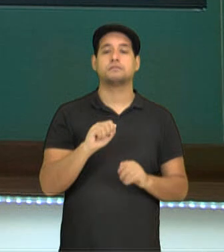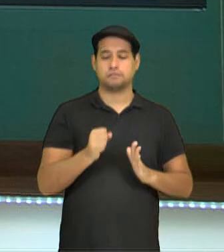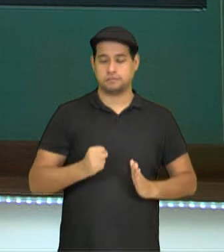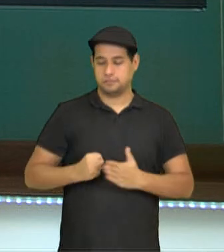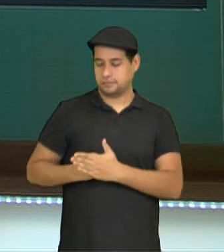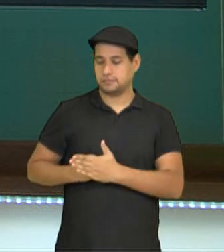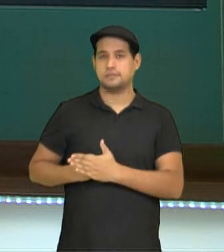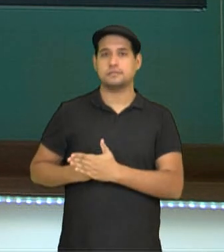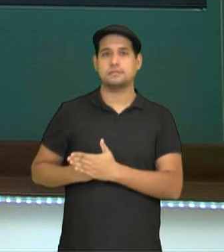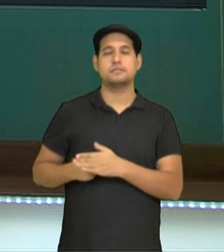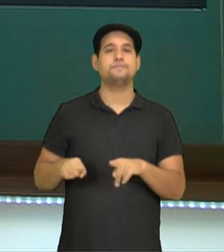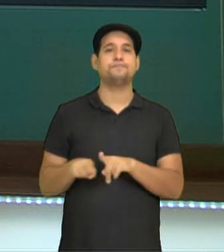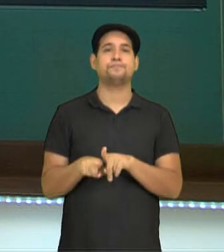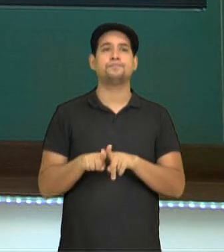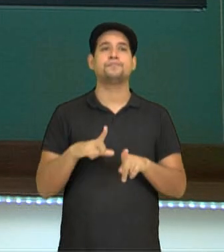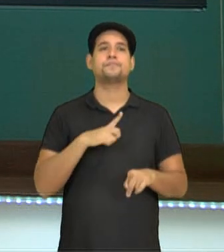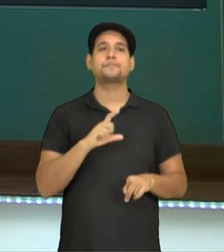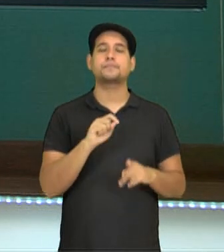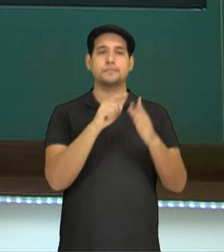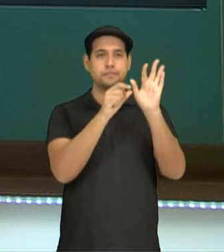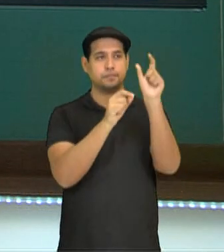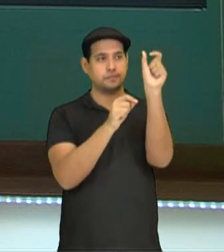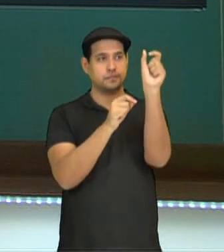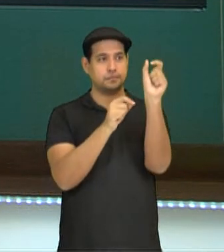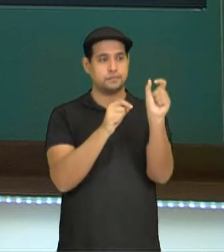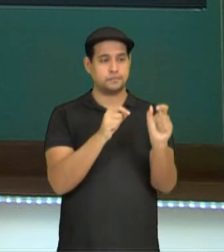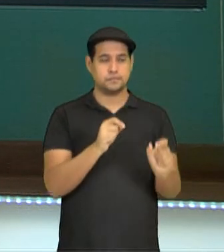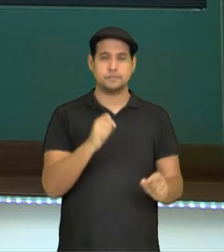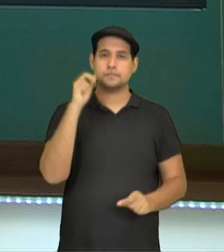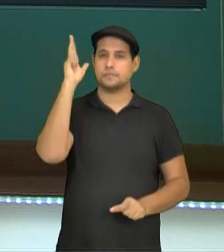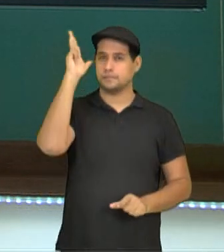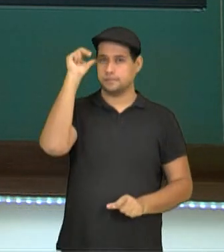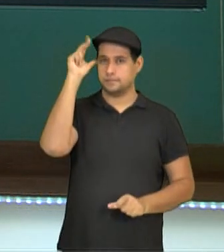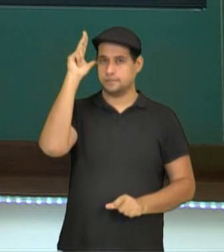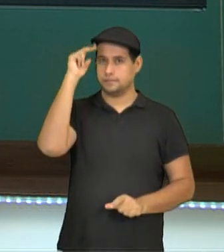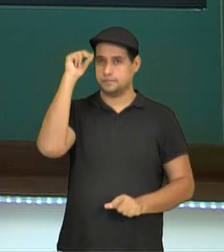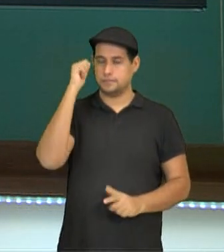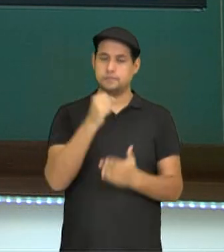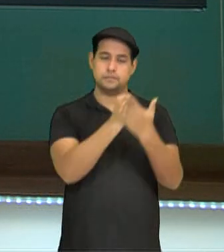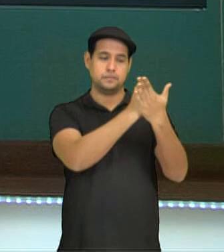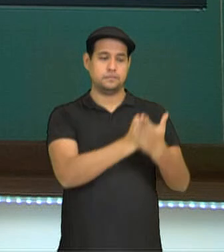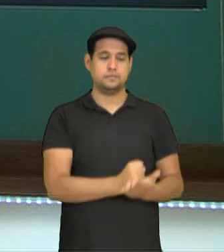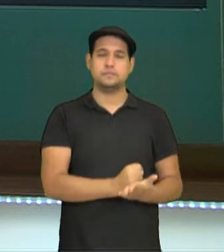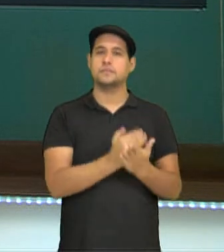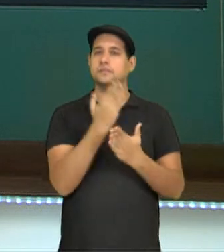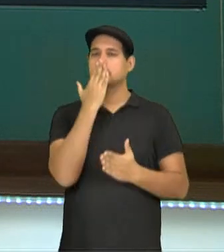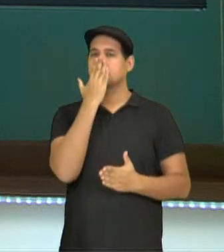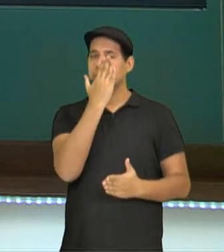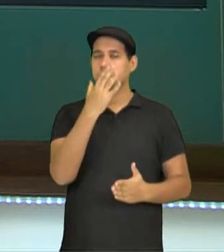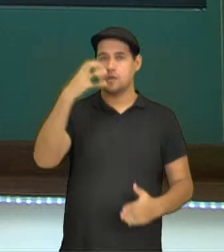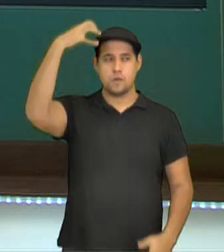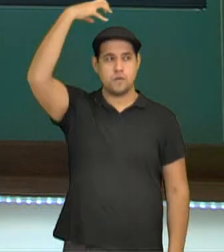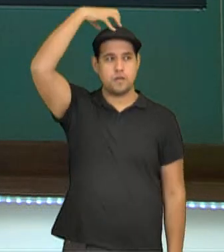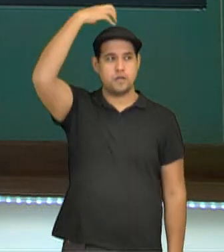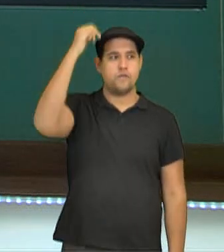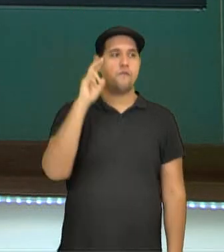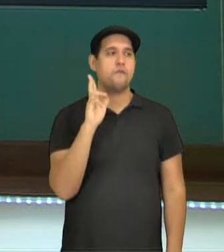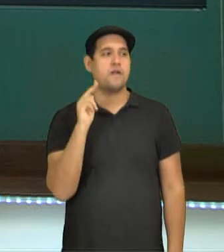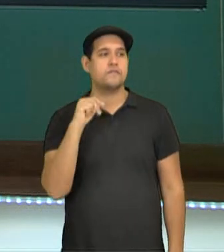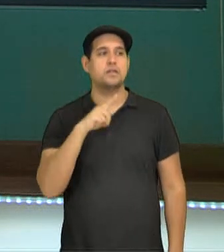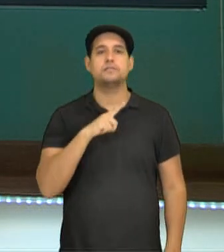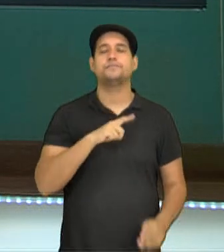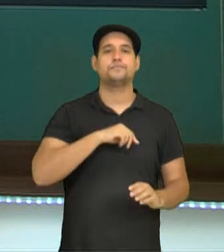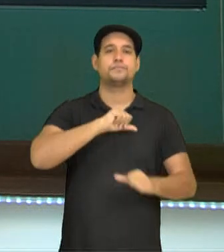nosso desenho, ou, por exemplo, trazer o cavalo para essa casa na frente do rei, o cavalo vai